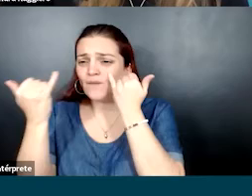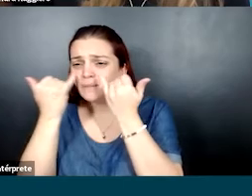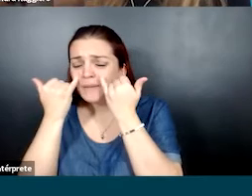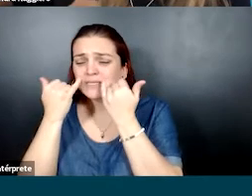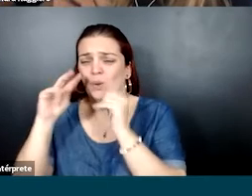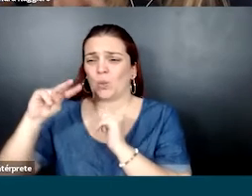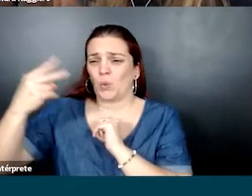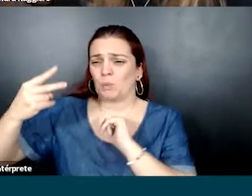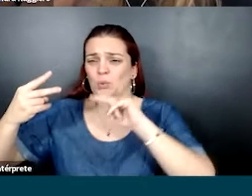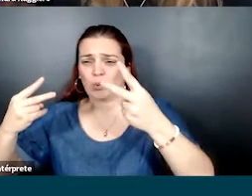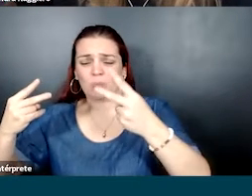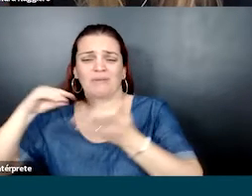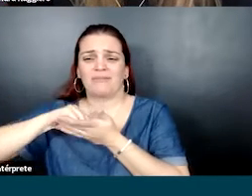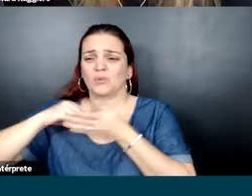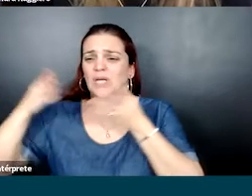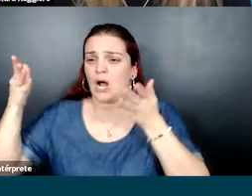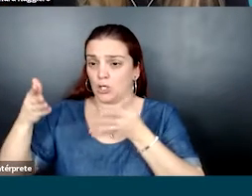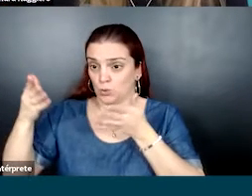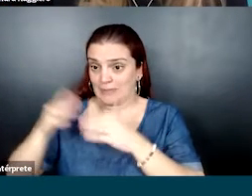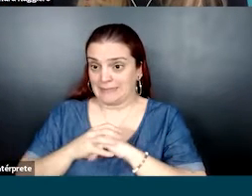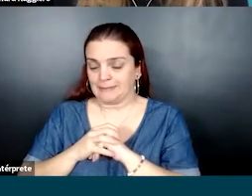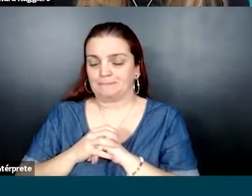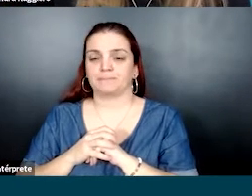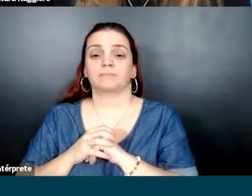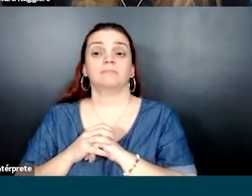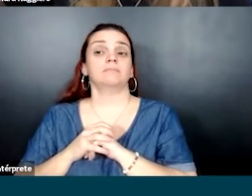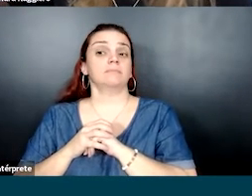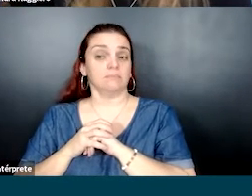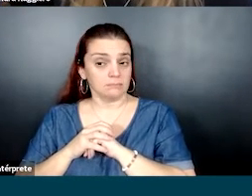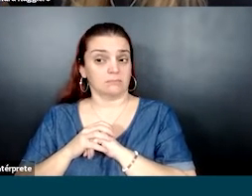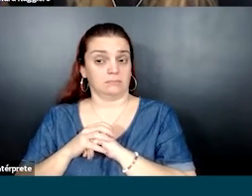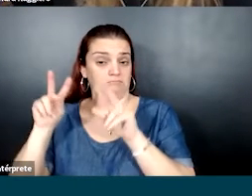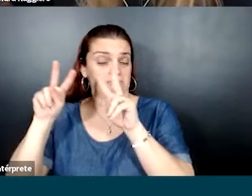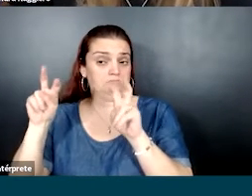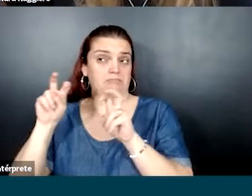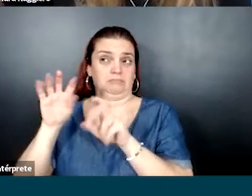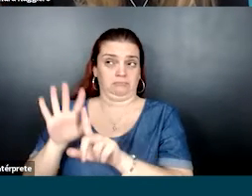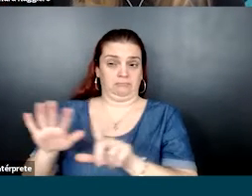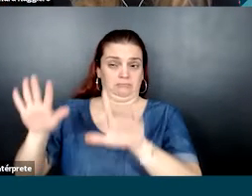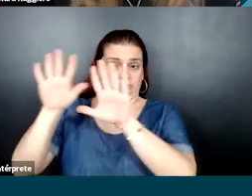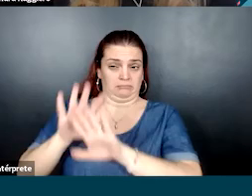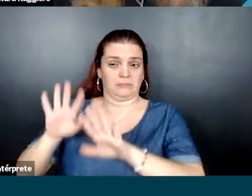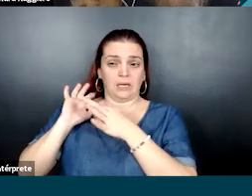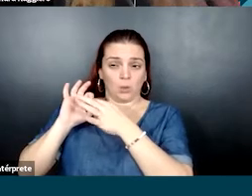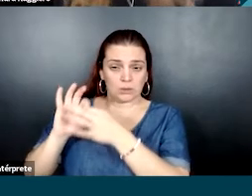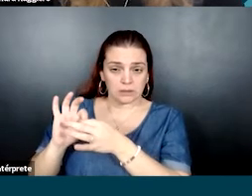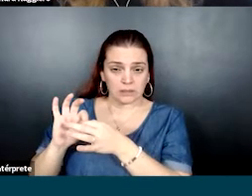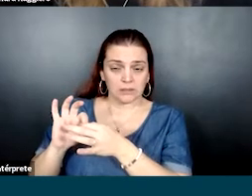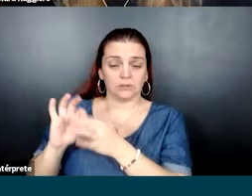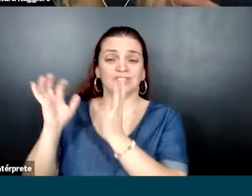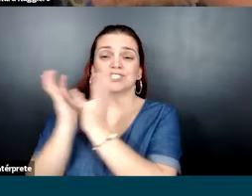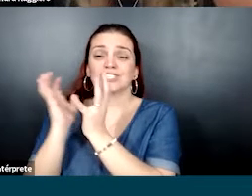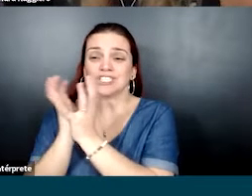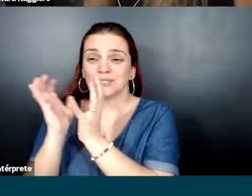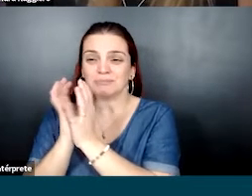faltantes, duplicados e desatualizados. Com isso, os times de analistas e